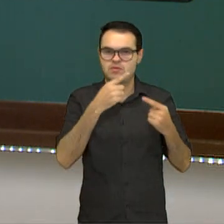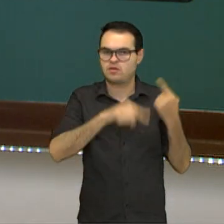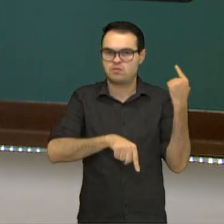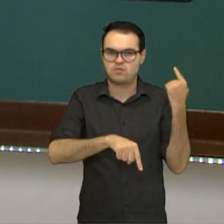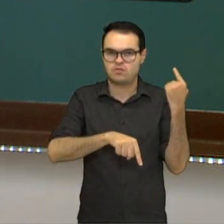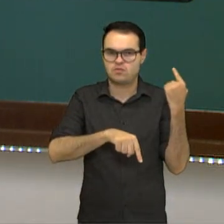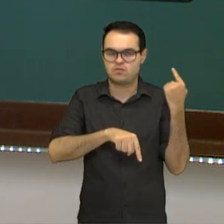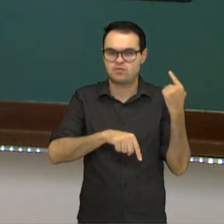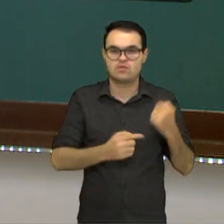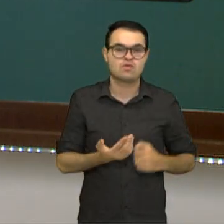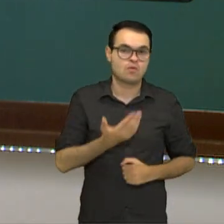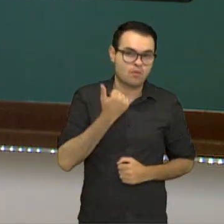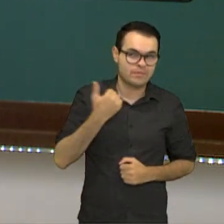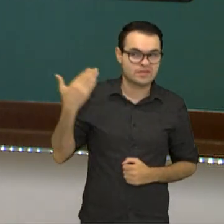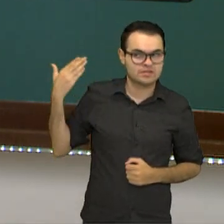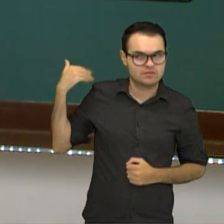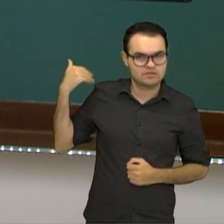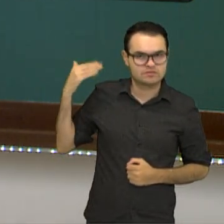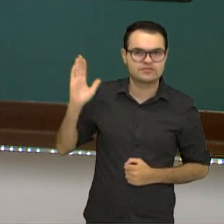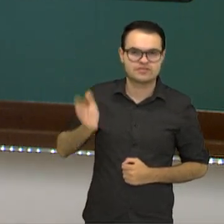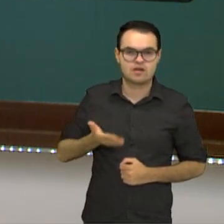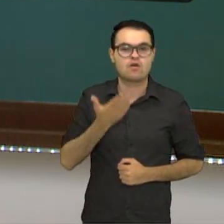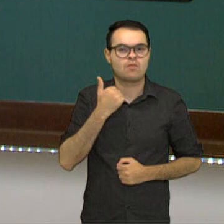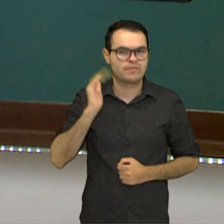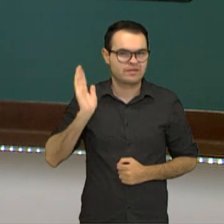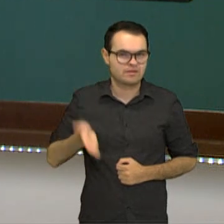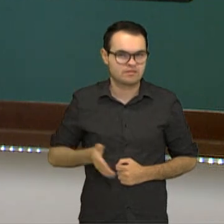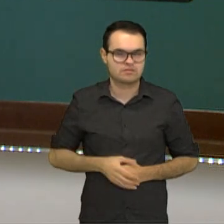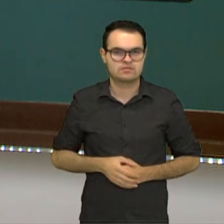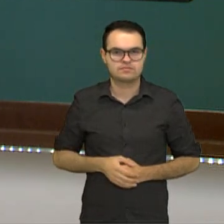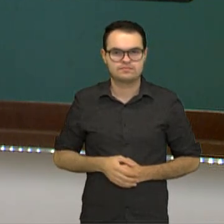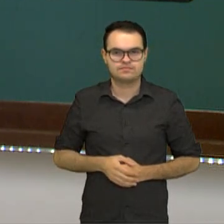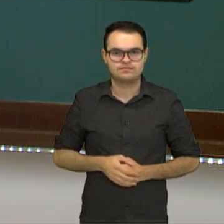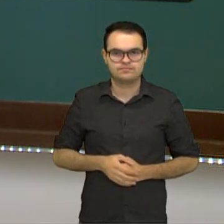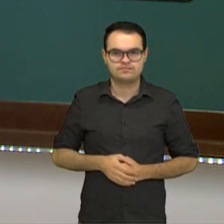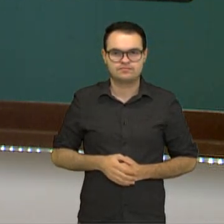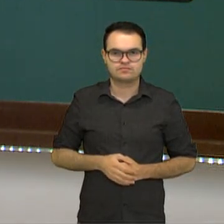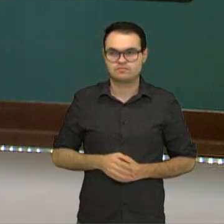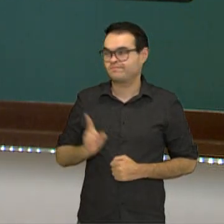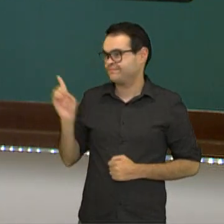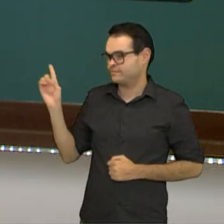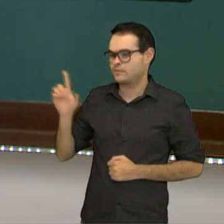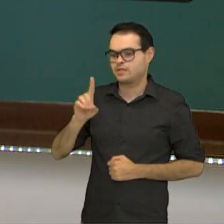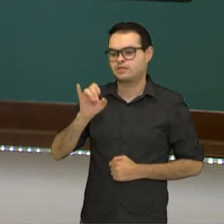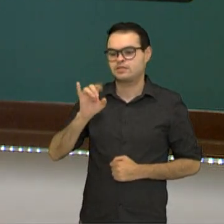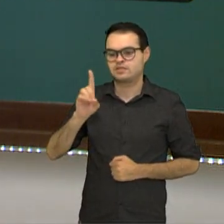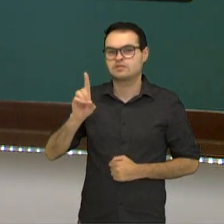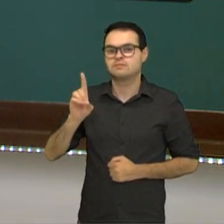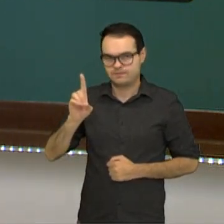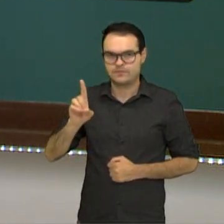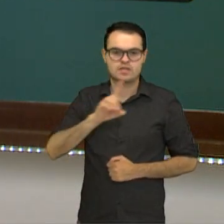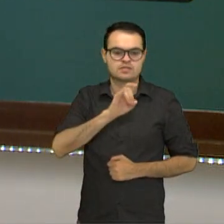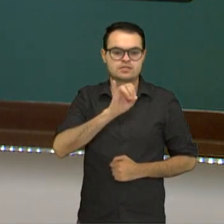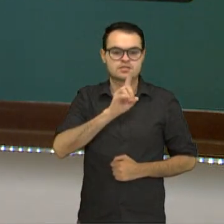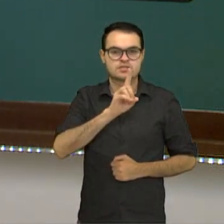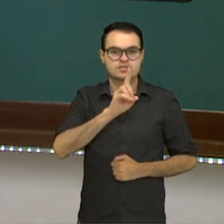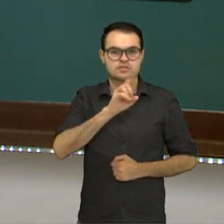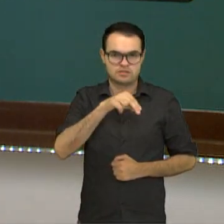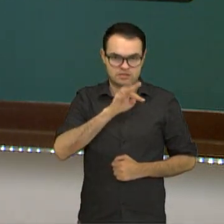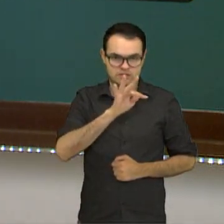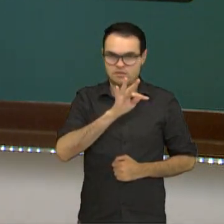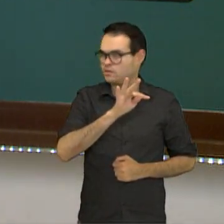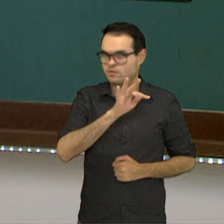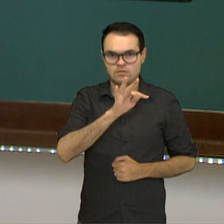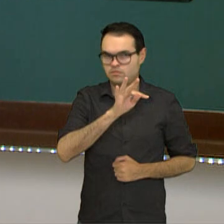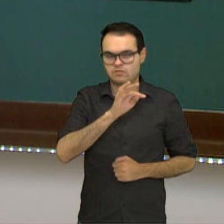tá? Então, na pergunta did, negativa, didn't e o verbo na forma base, a afirmativa conjuga o